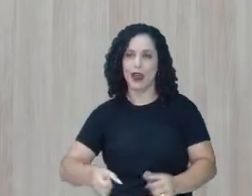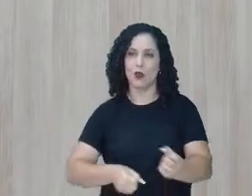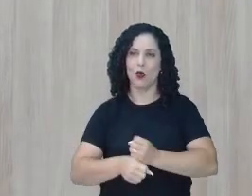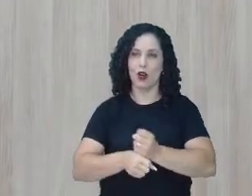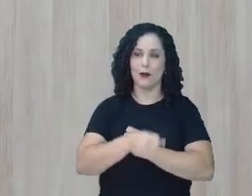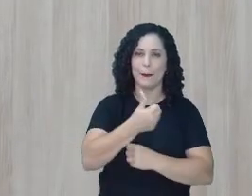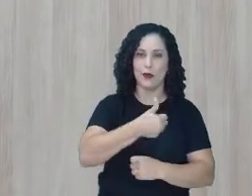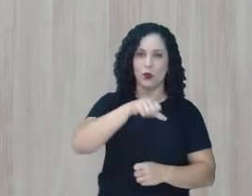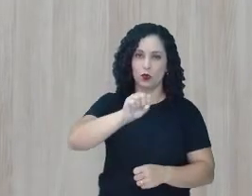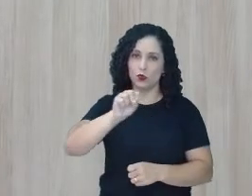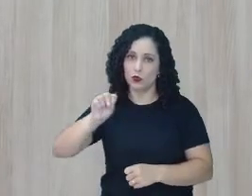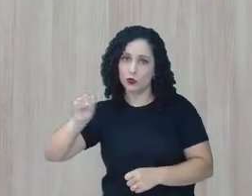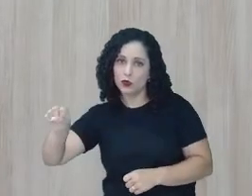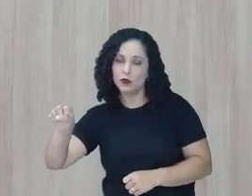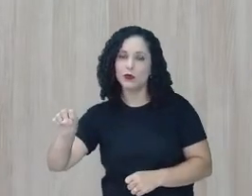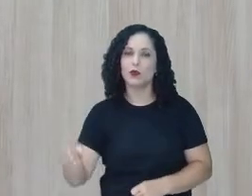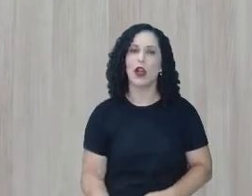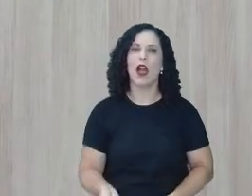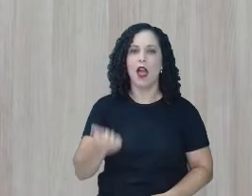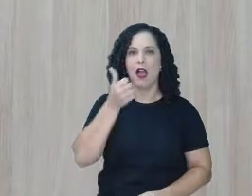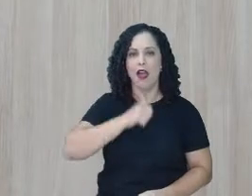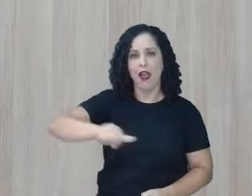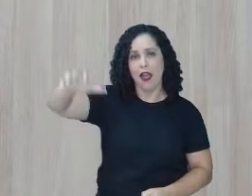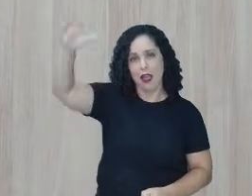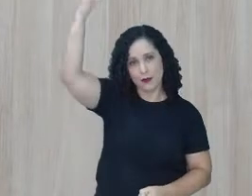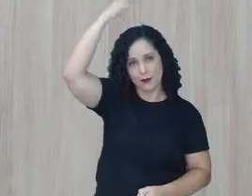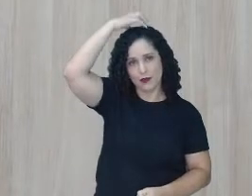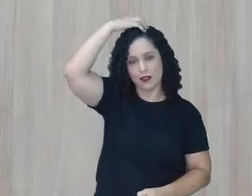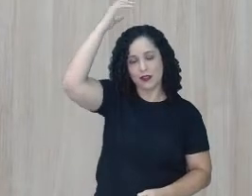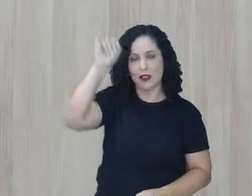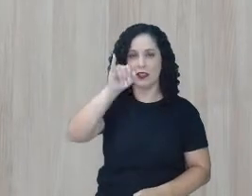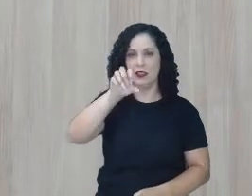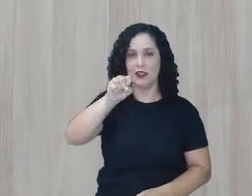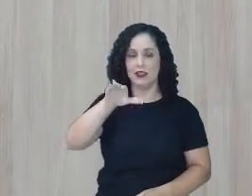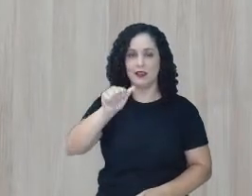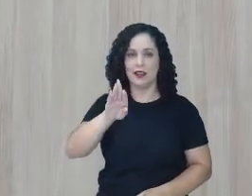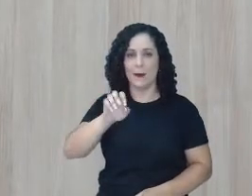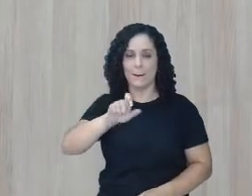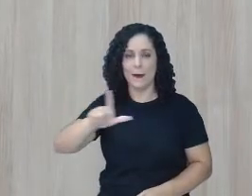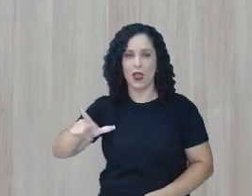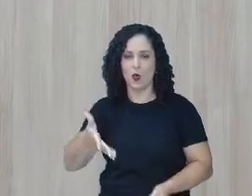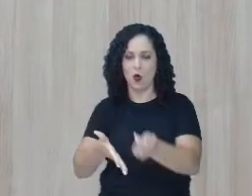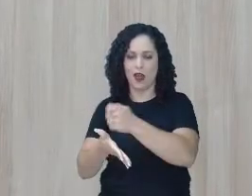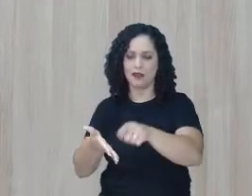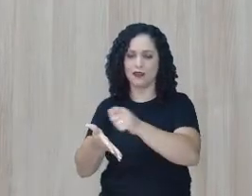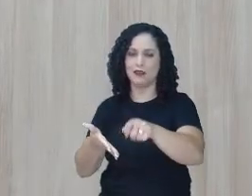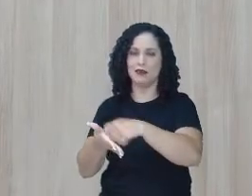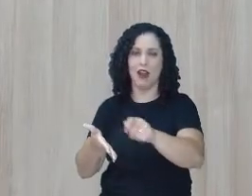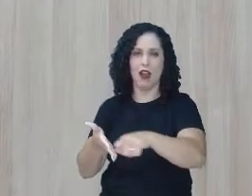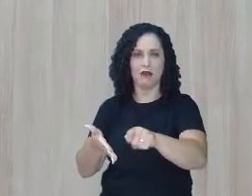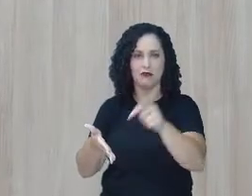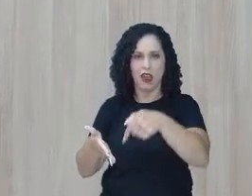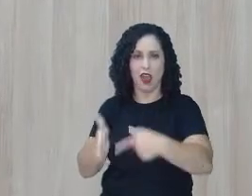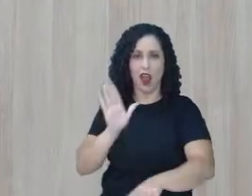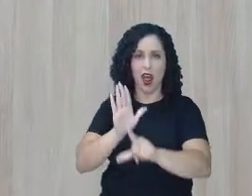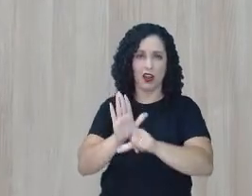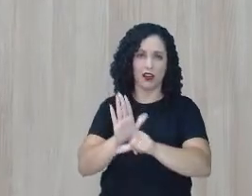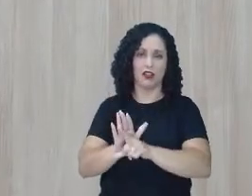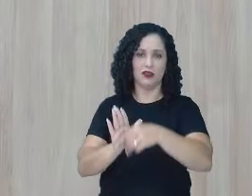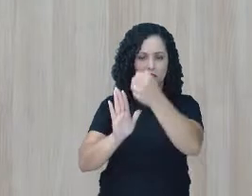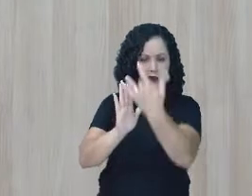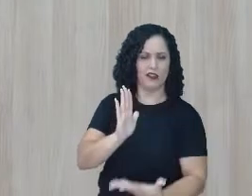Isabel, assinada pela Princesa Isabel. Ela, né, era simples, era básica no sentido que ela dizia no primeiro artigo,